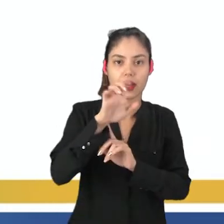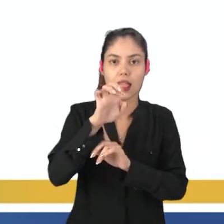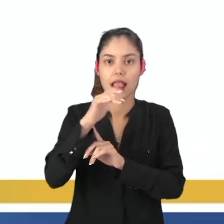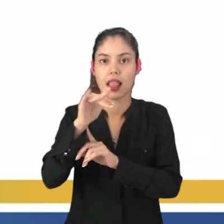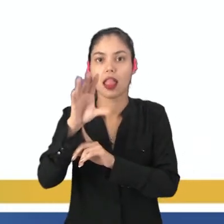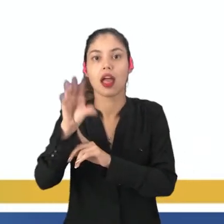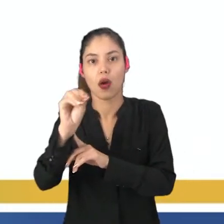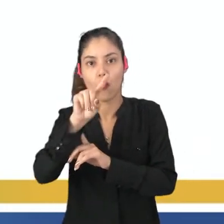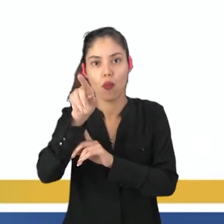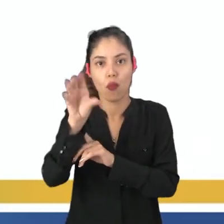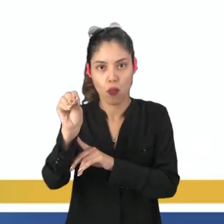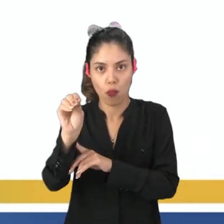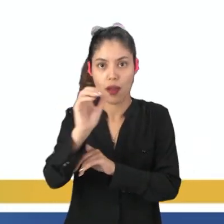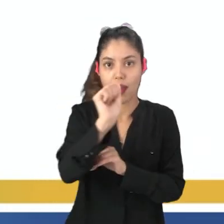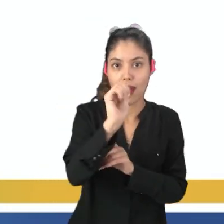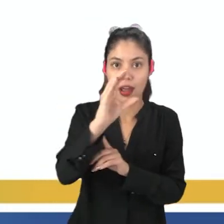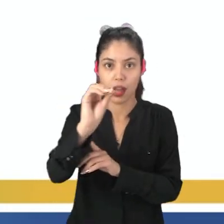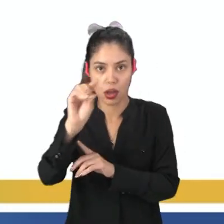melão.